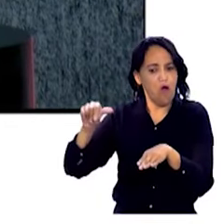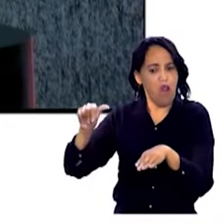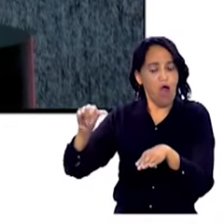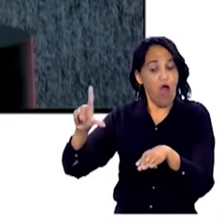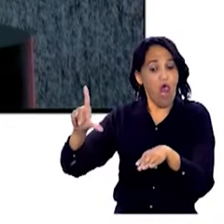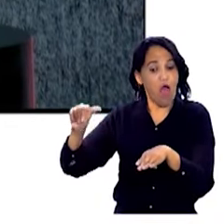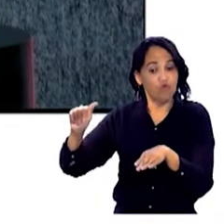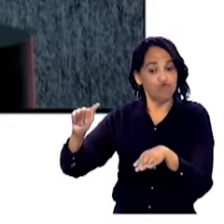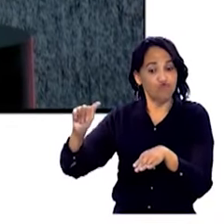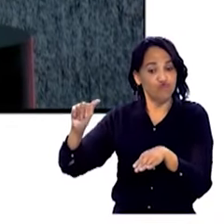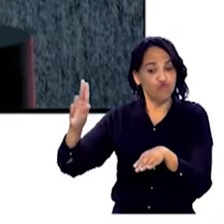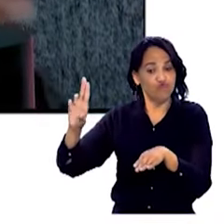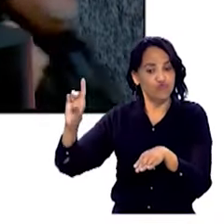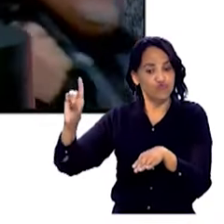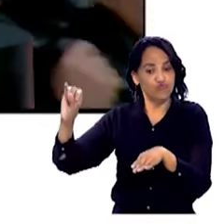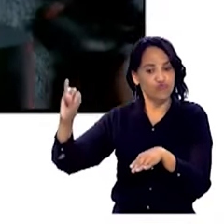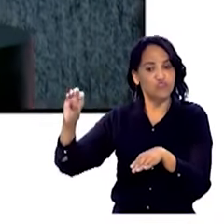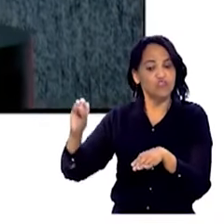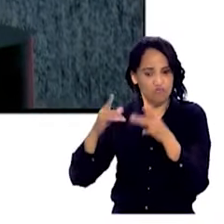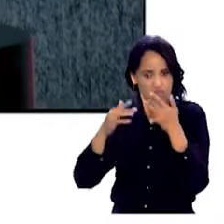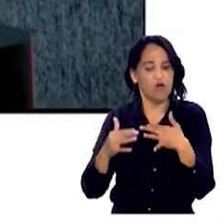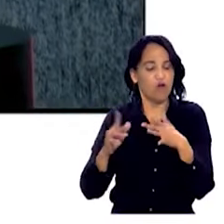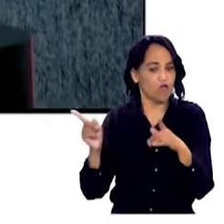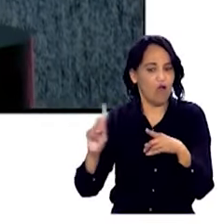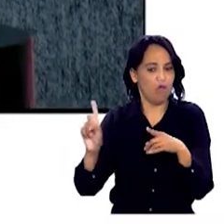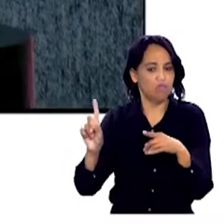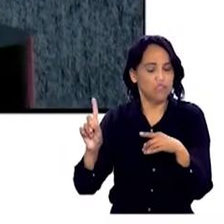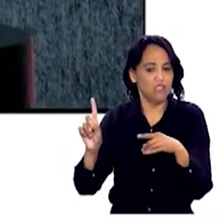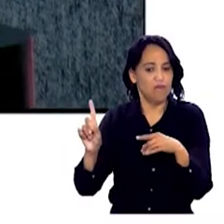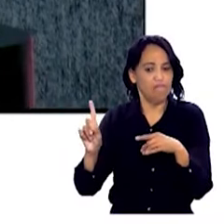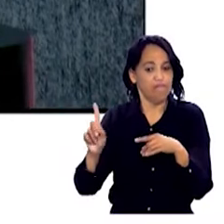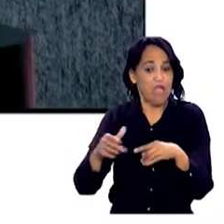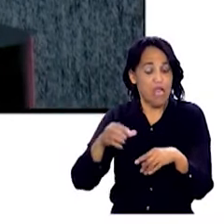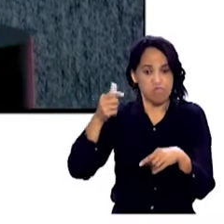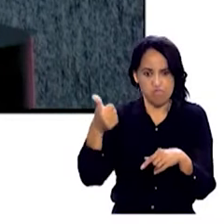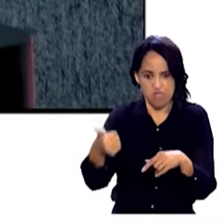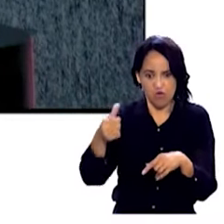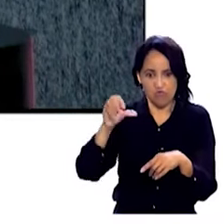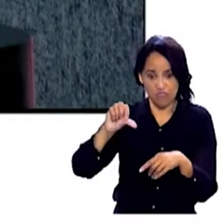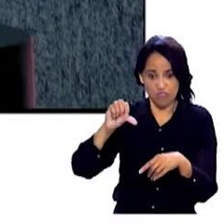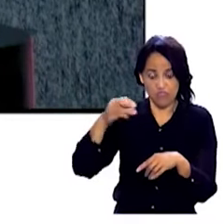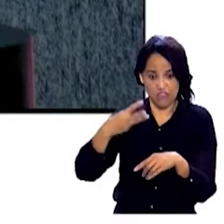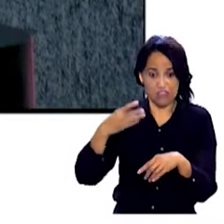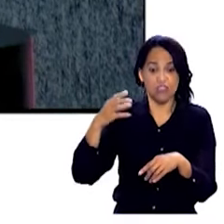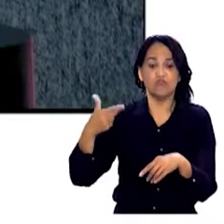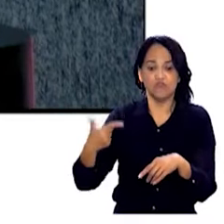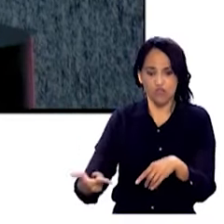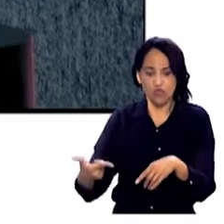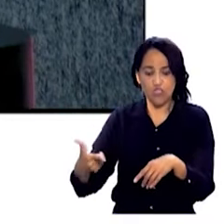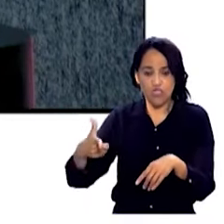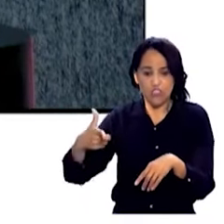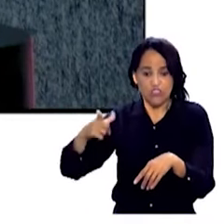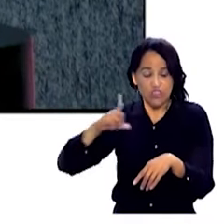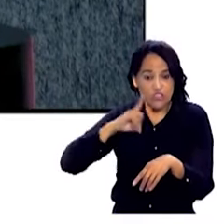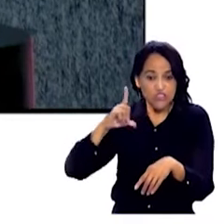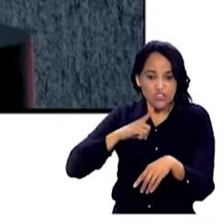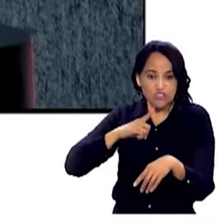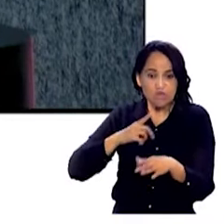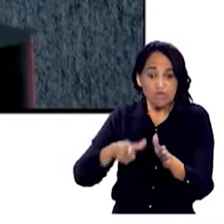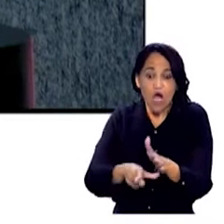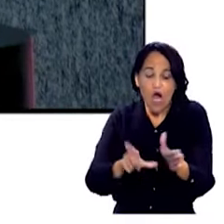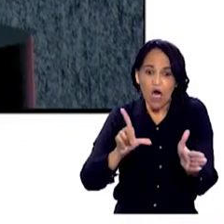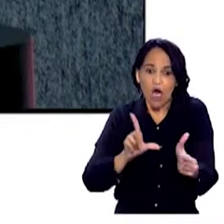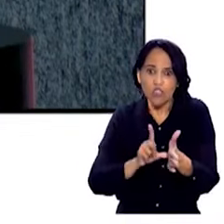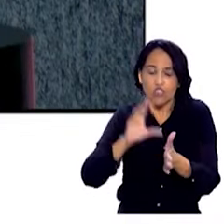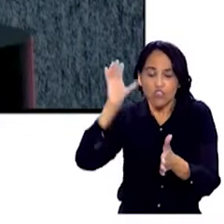1932 com burnet versus Coronado Oil nos Estados Unidos Nós também tínhamos Antes desse precedente